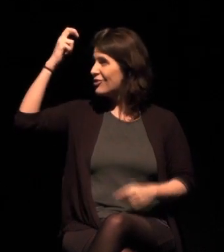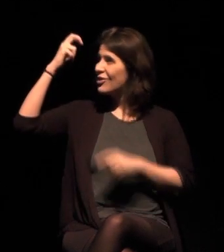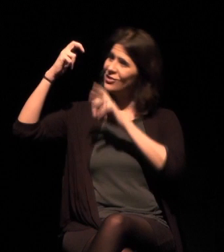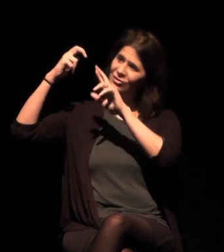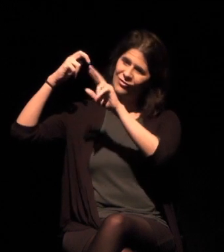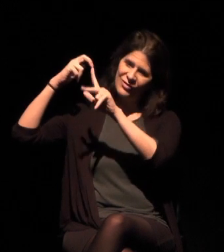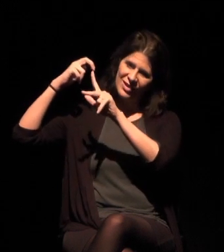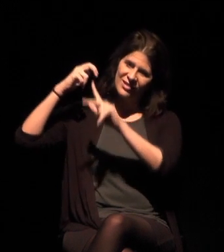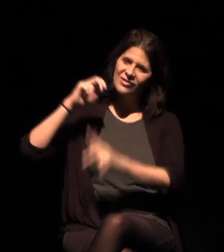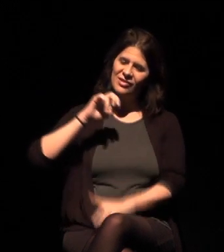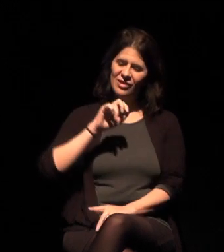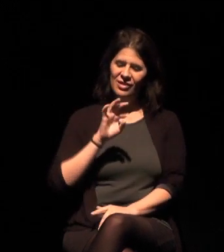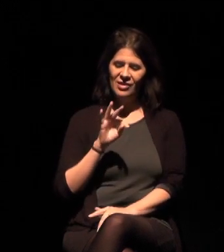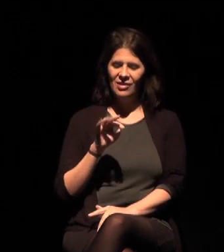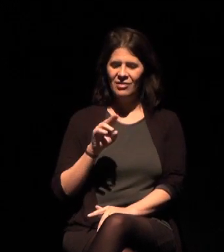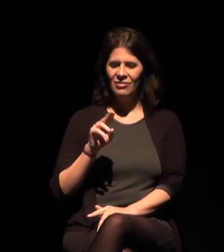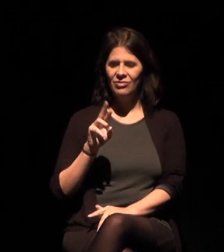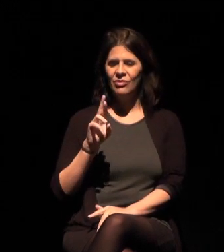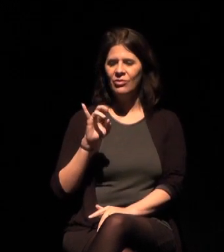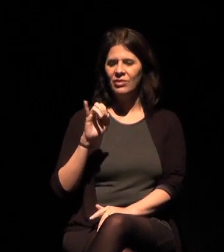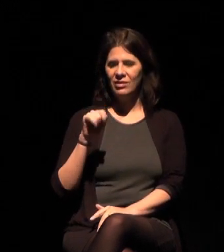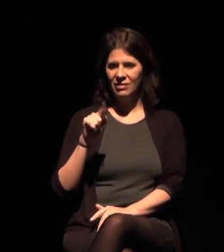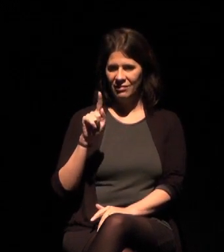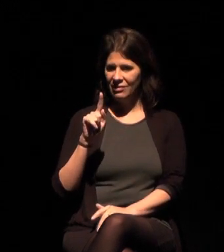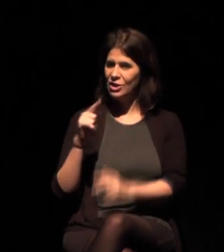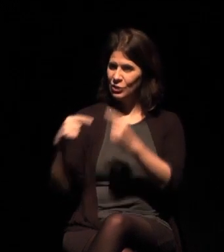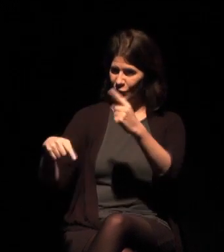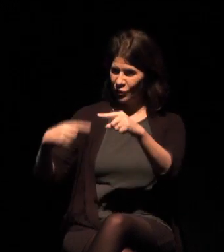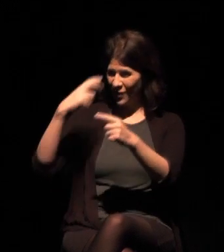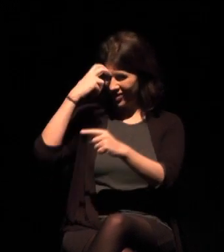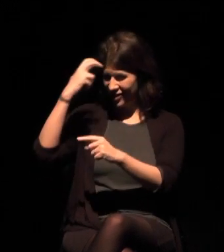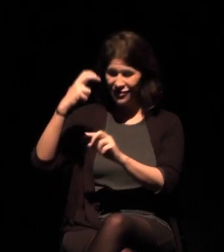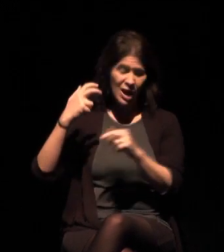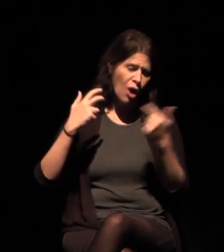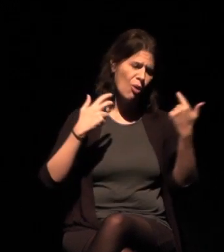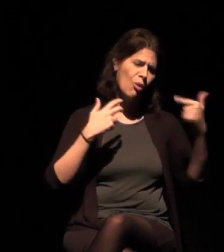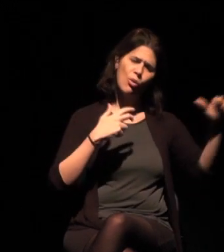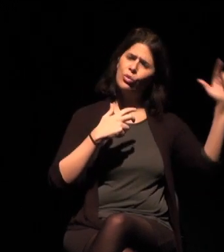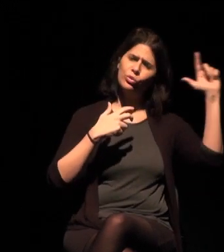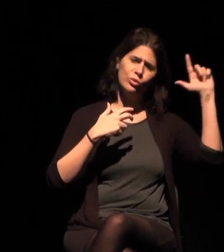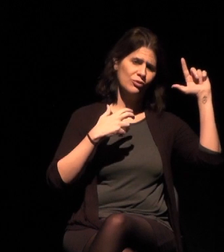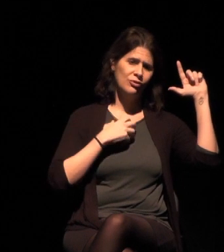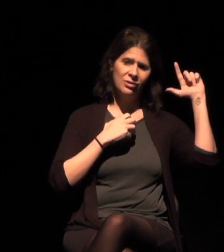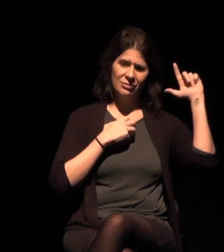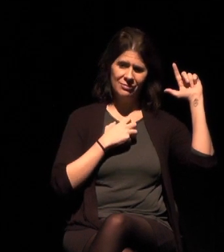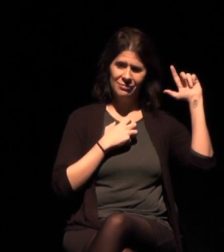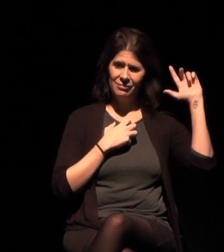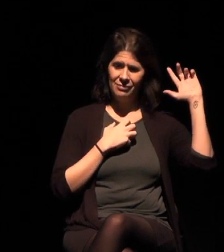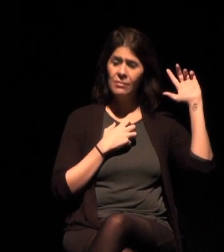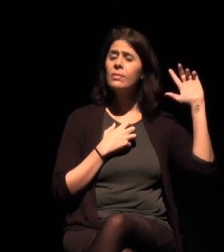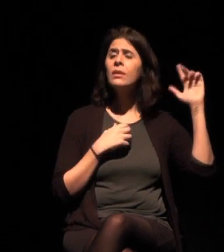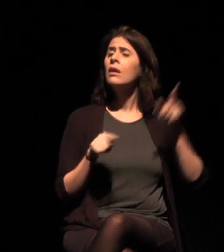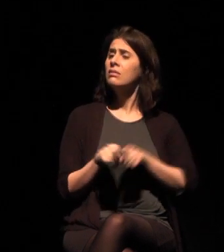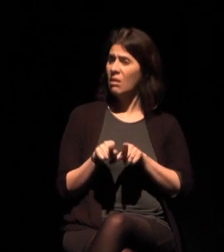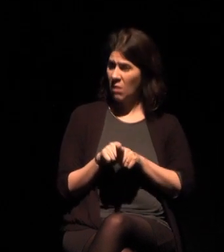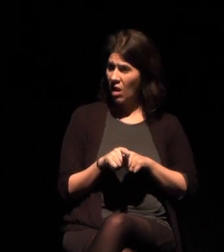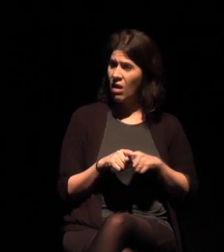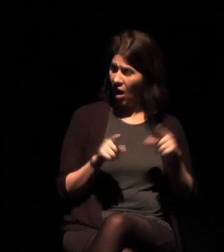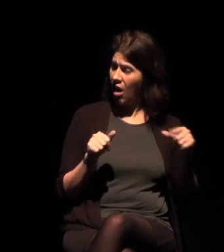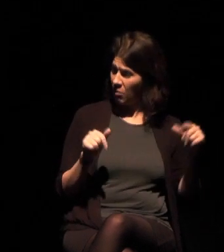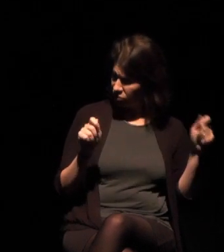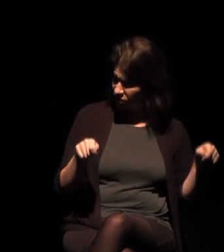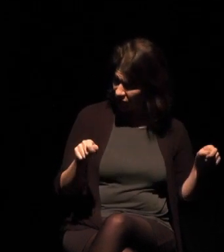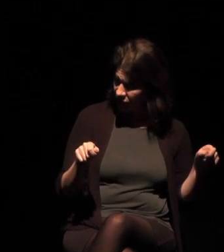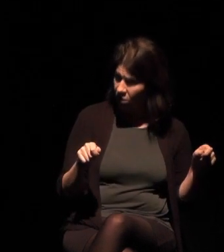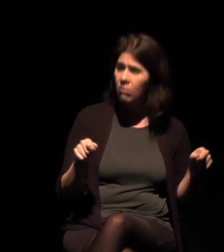turin estava discutindo e outra questão é se é aceitável essa é uma questão que há dez anos atrás